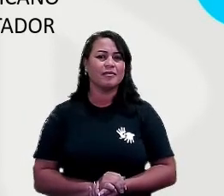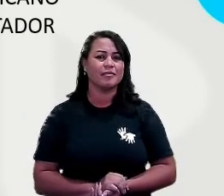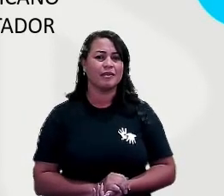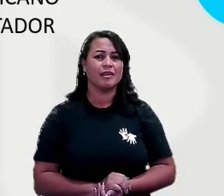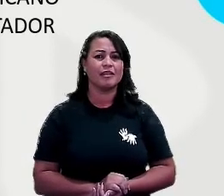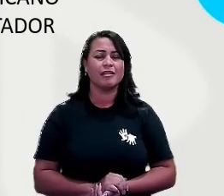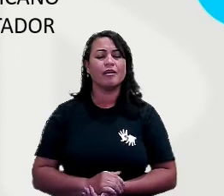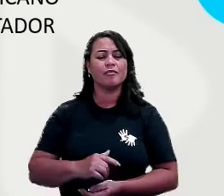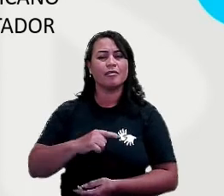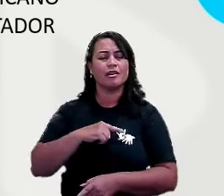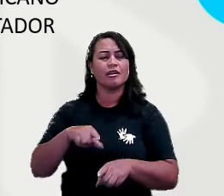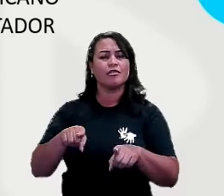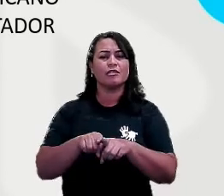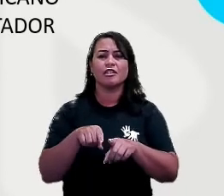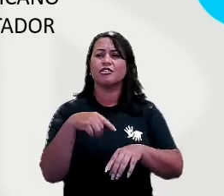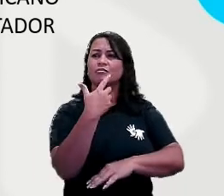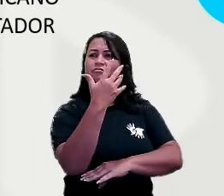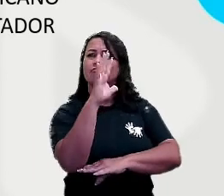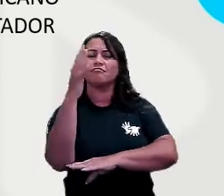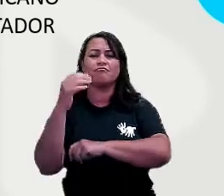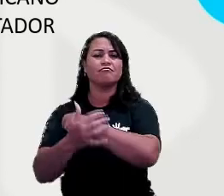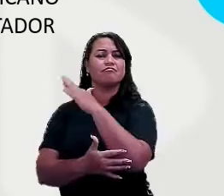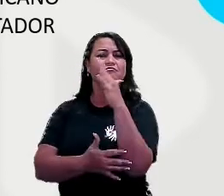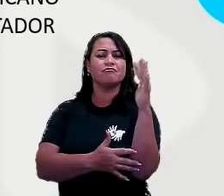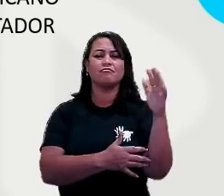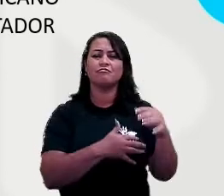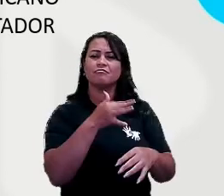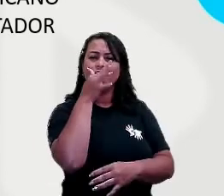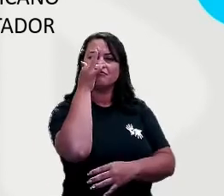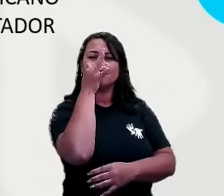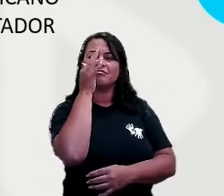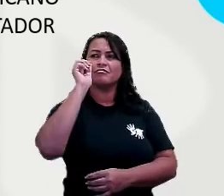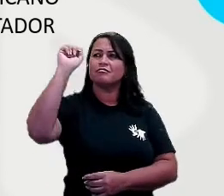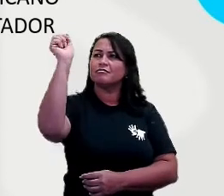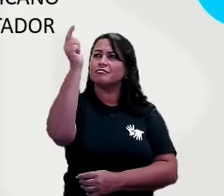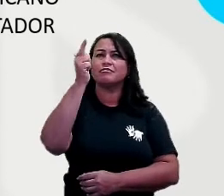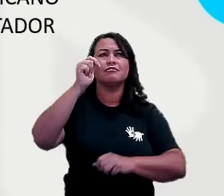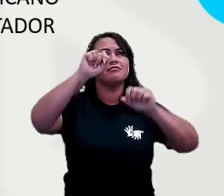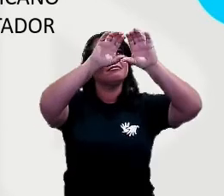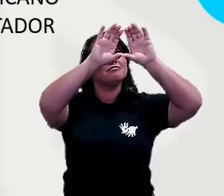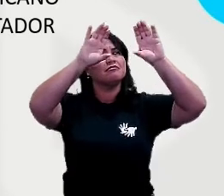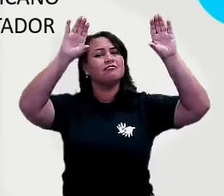brasileira. Os campos teus floridos azulados